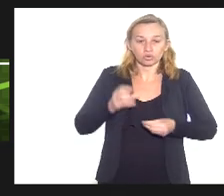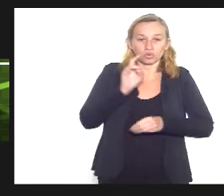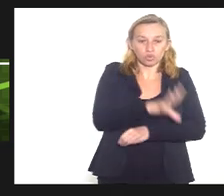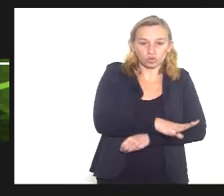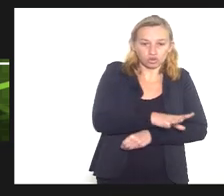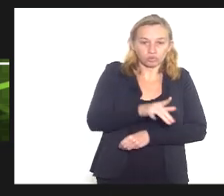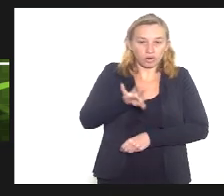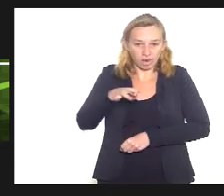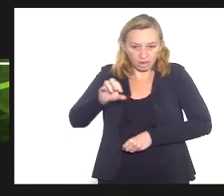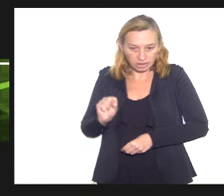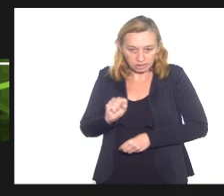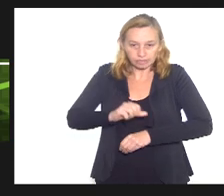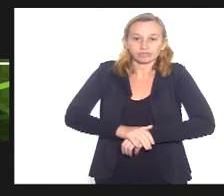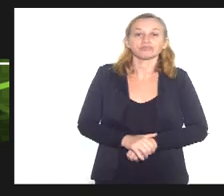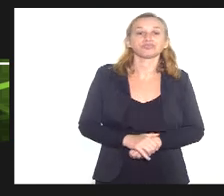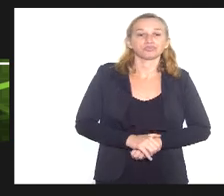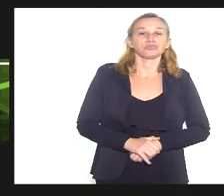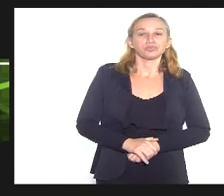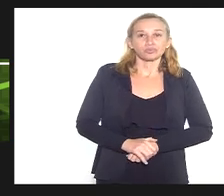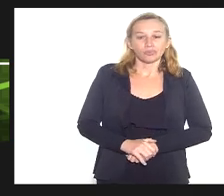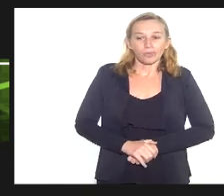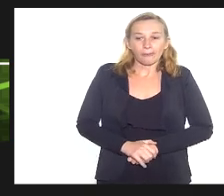riser que encontra-se pendente.